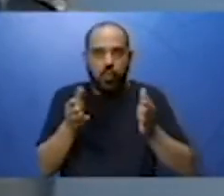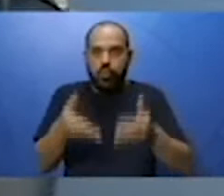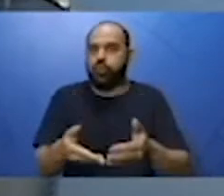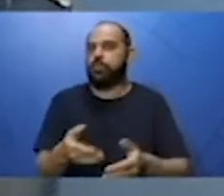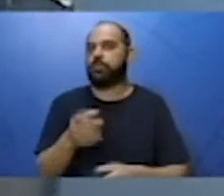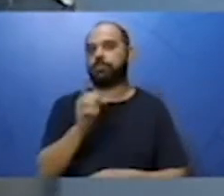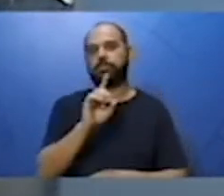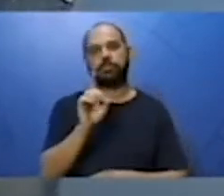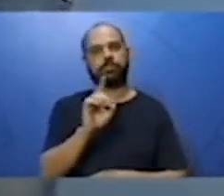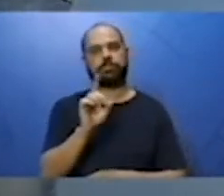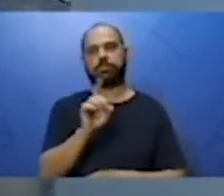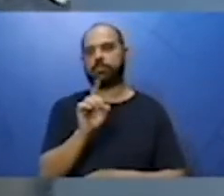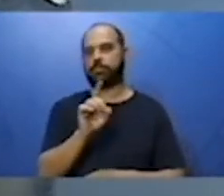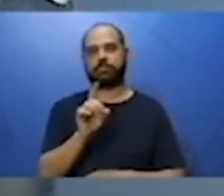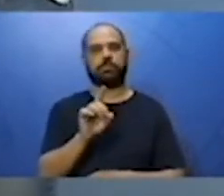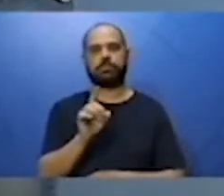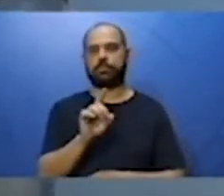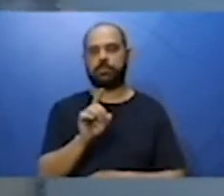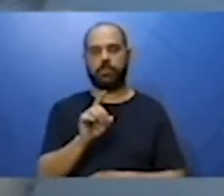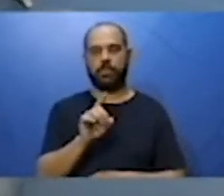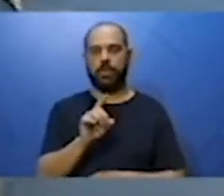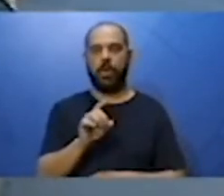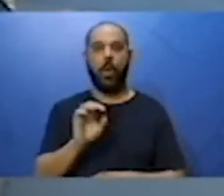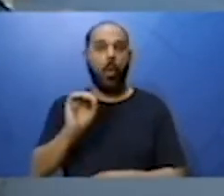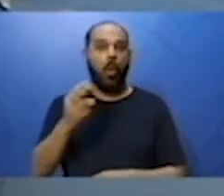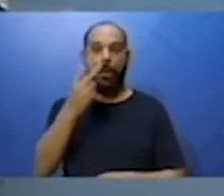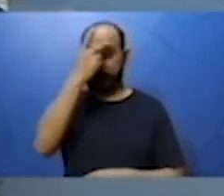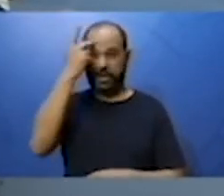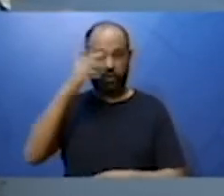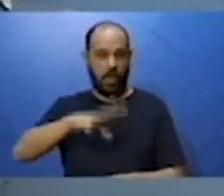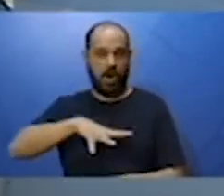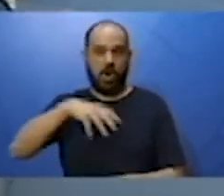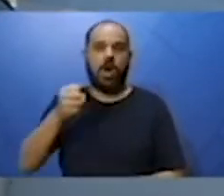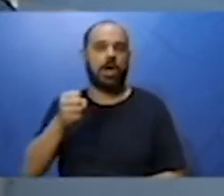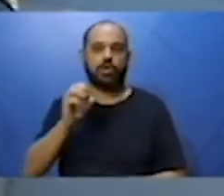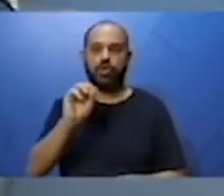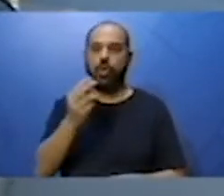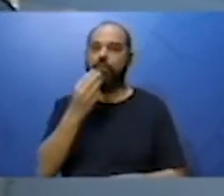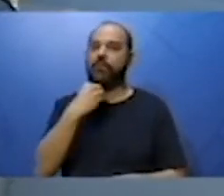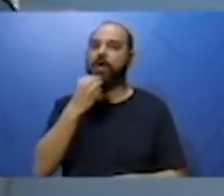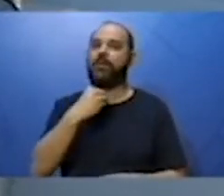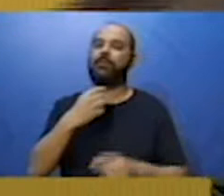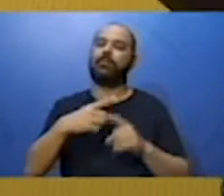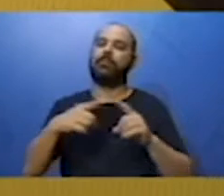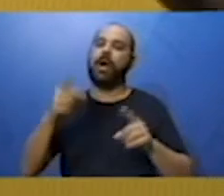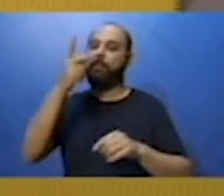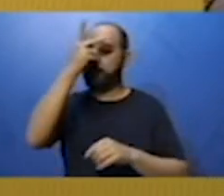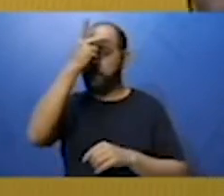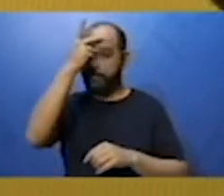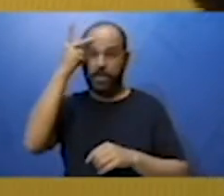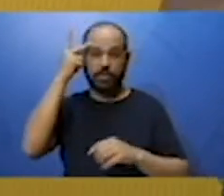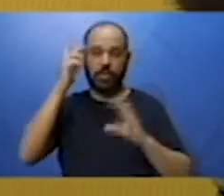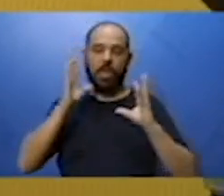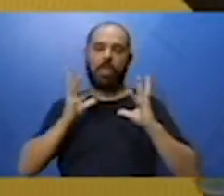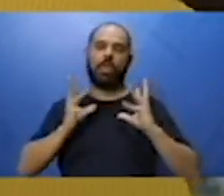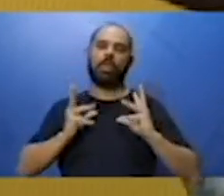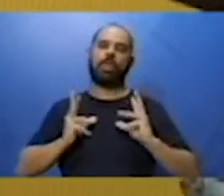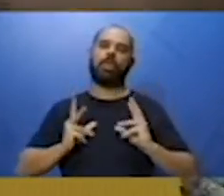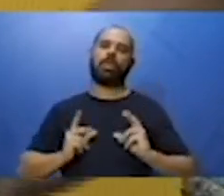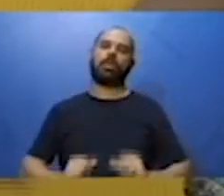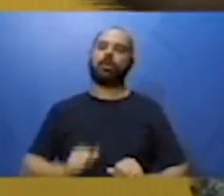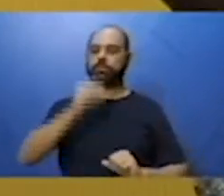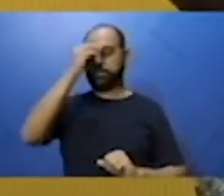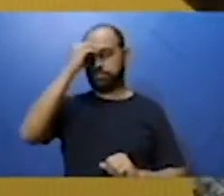só. Ele não é um ato de coragem ou de fraqueza. Ele é sim um ato de esgotamento, de desespero, quando a pessoa não